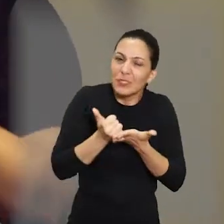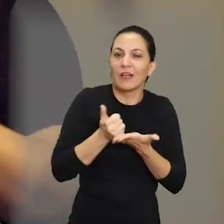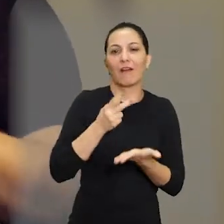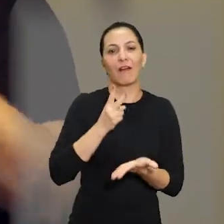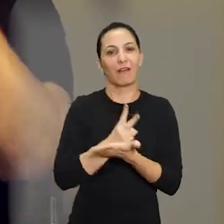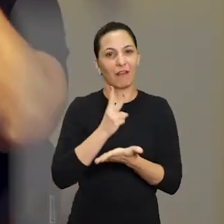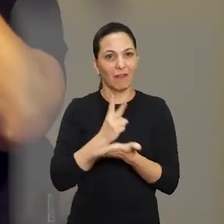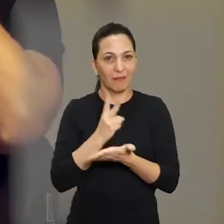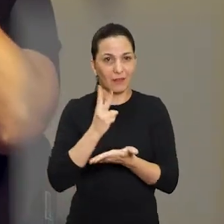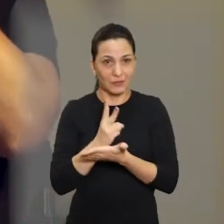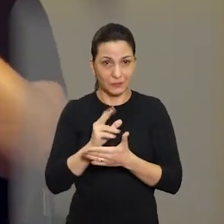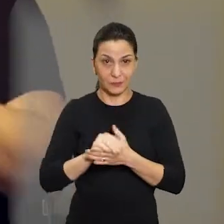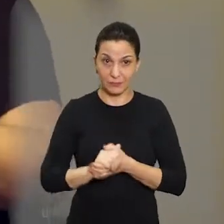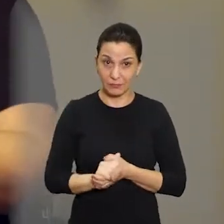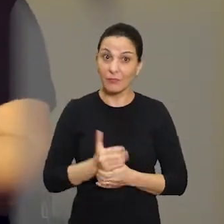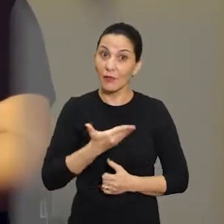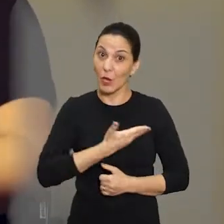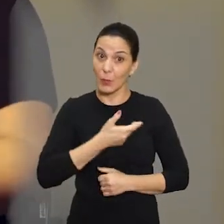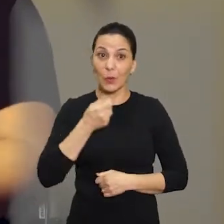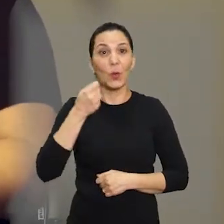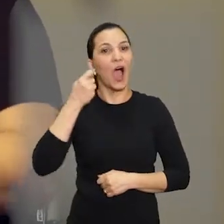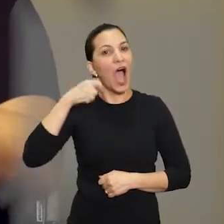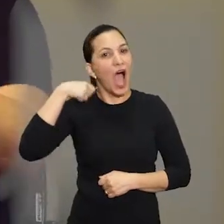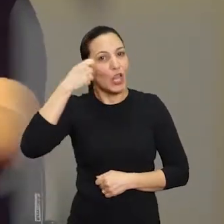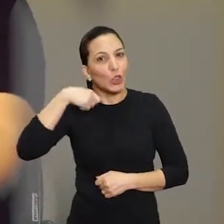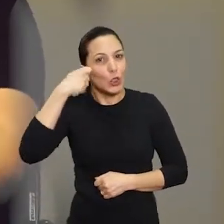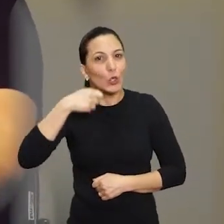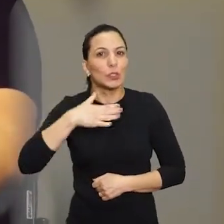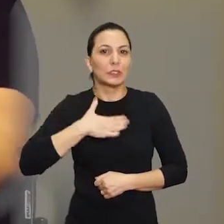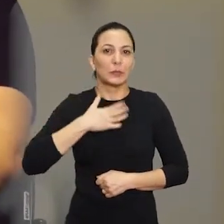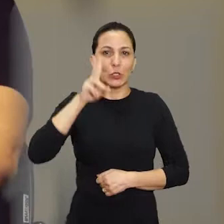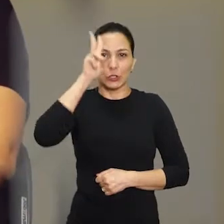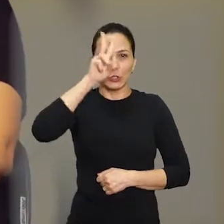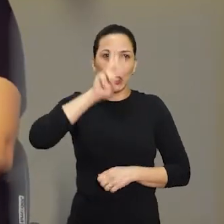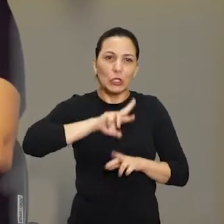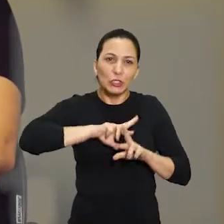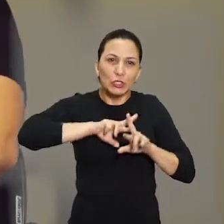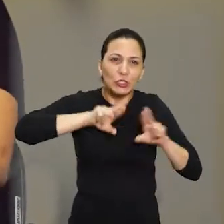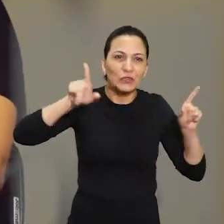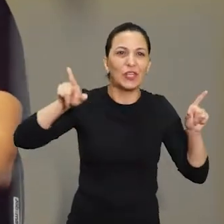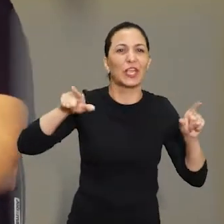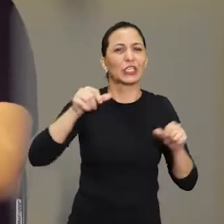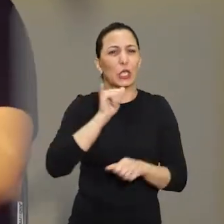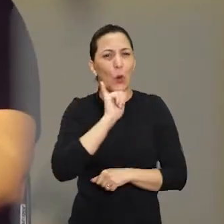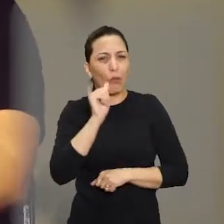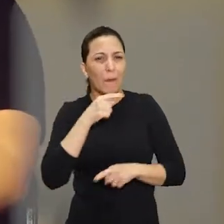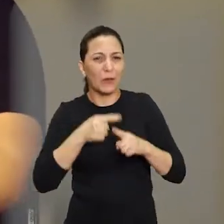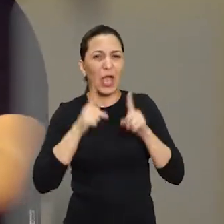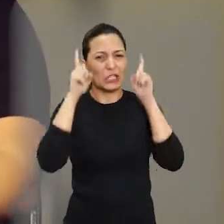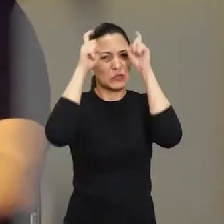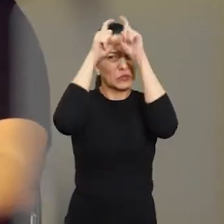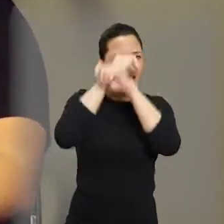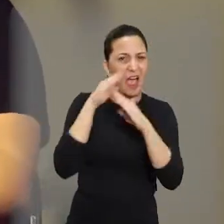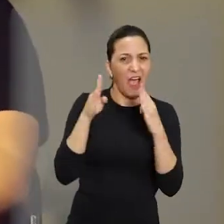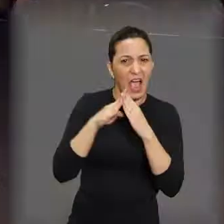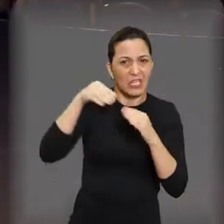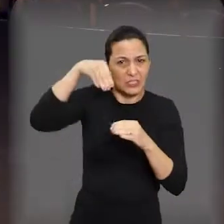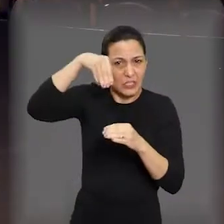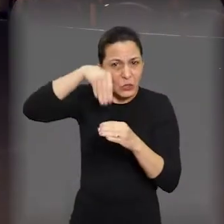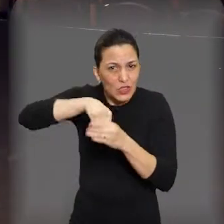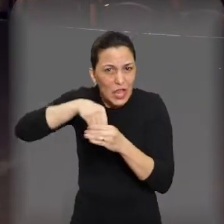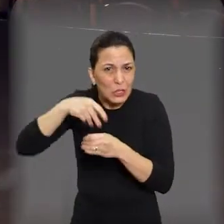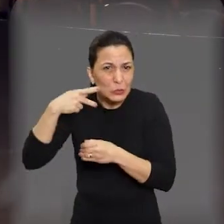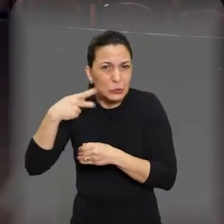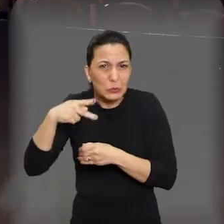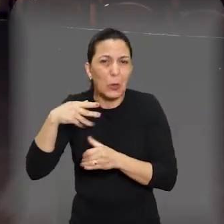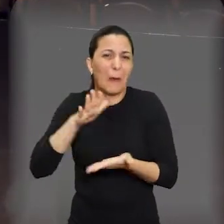grande da minha família. É coisa que a gente vê muito história de amigos, de artistas, que é totalmente o contrário, e a pessoa passa